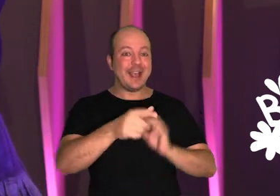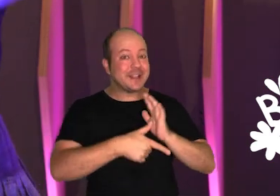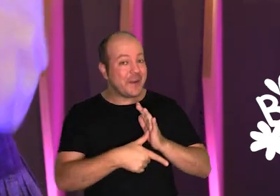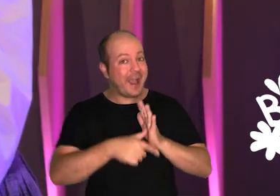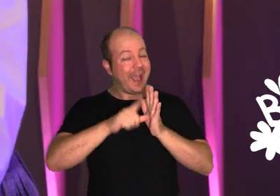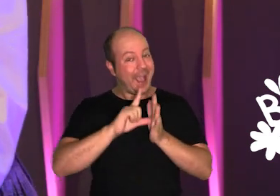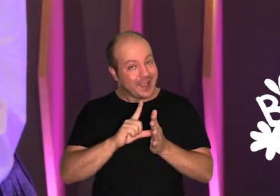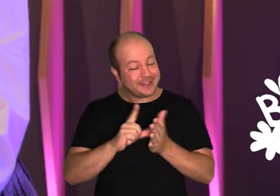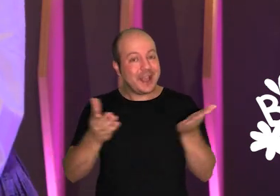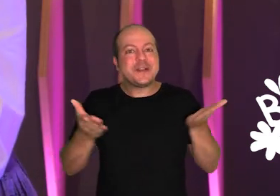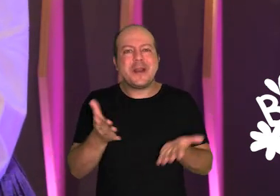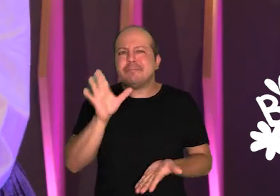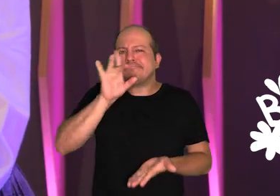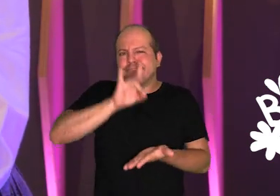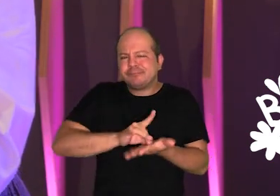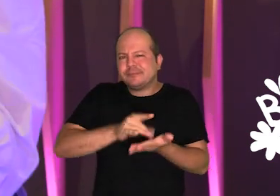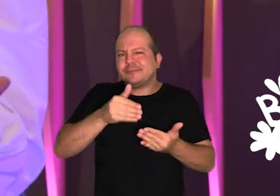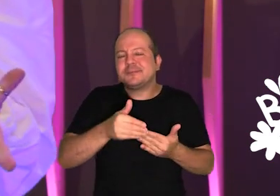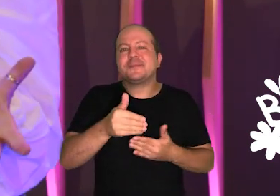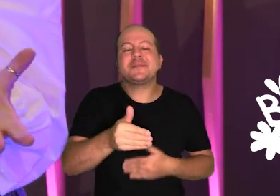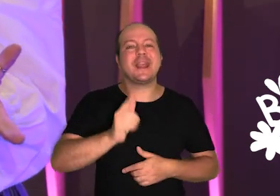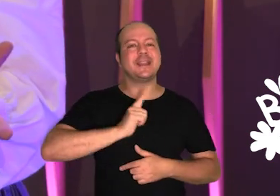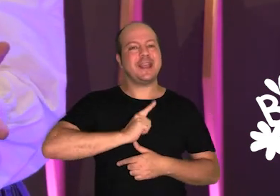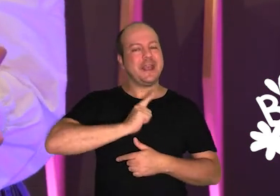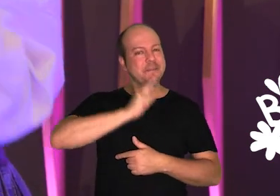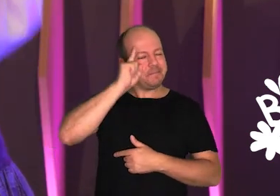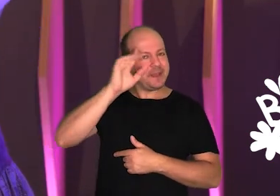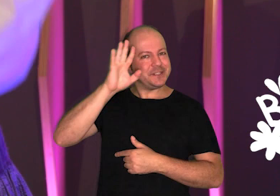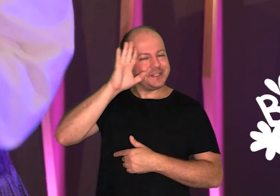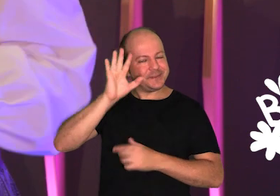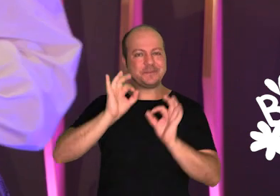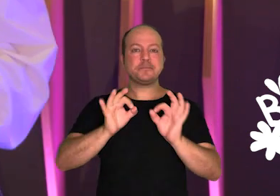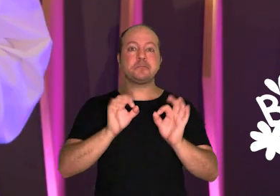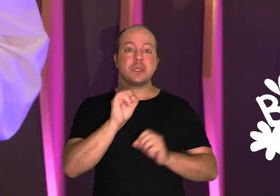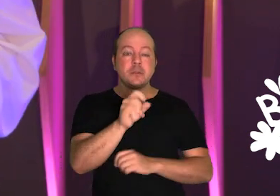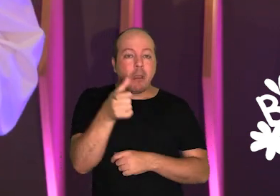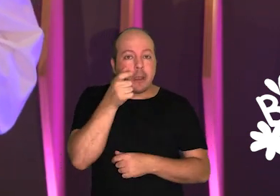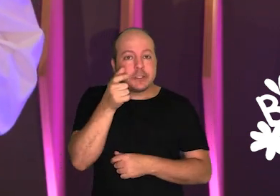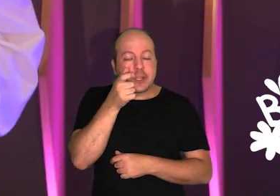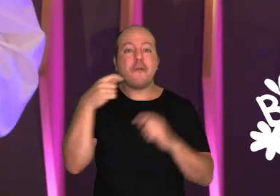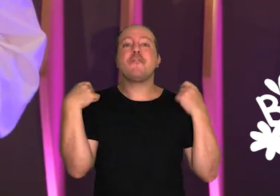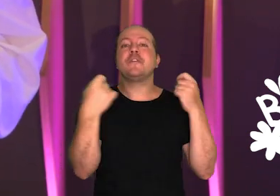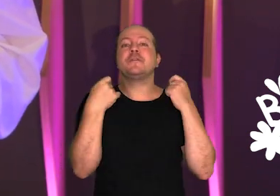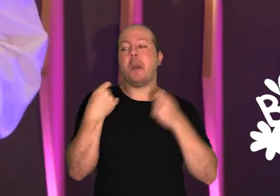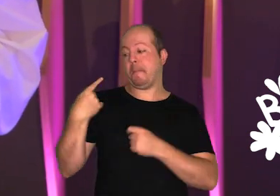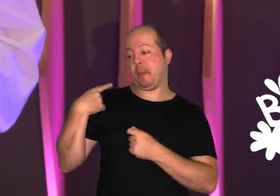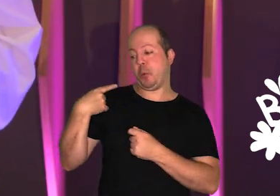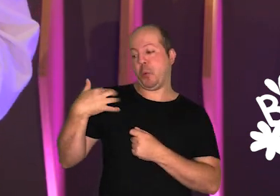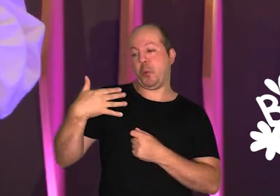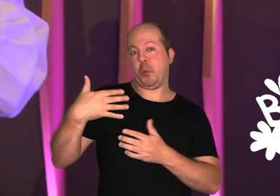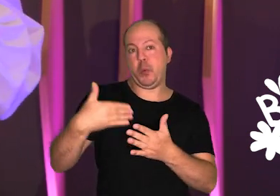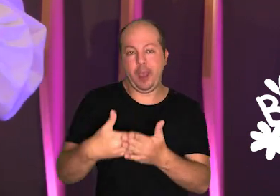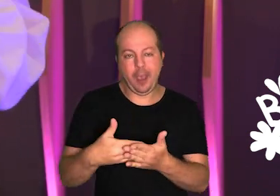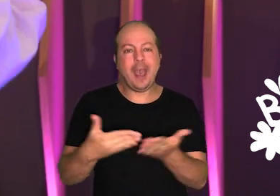da realidade concretizada, vem a imaginação. E se você está assistindo ao festival desde o primeiro dia,